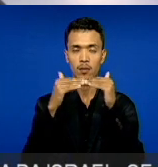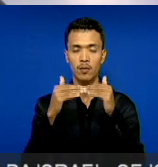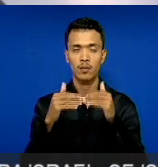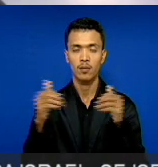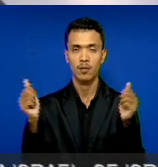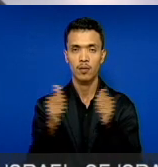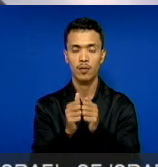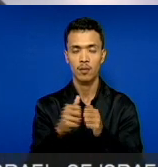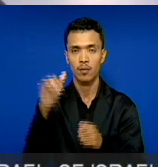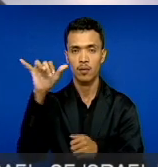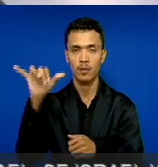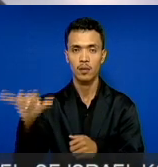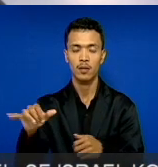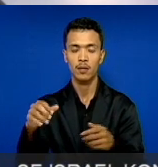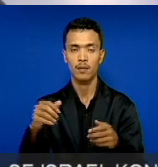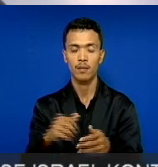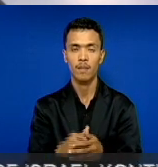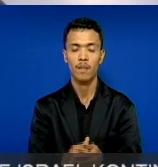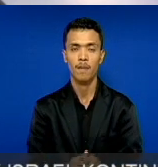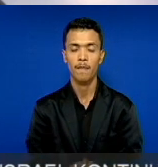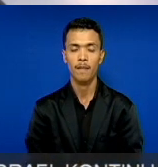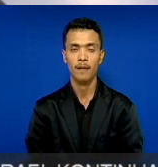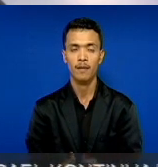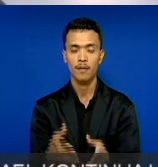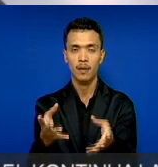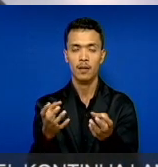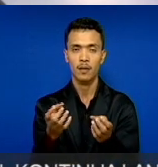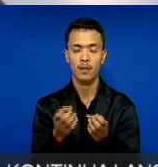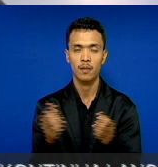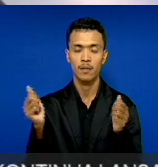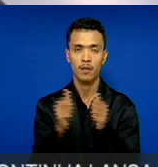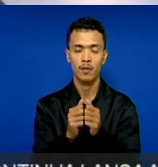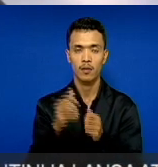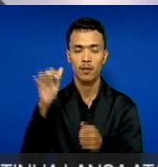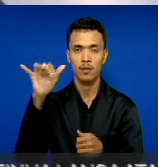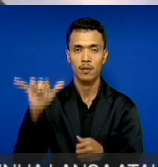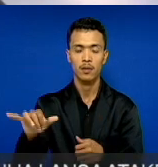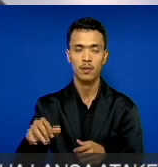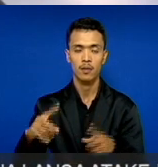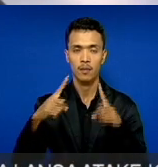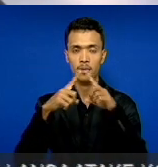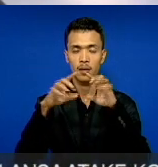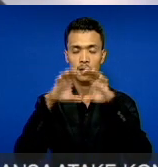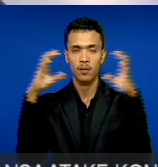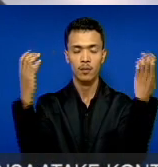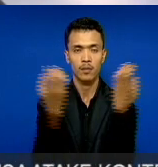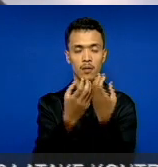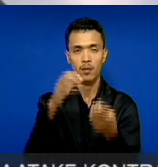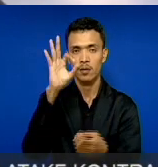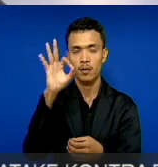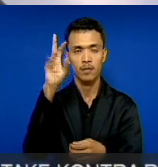Cira, nebema ka assuntos e interesse nebe maclia rosira cabe ba iha comissão infinia